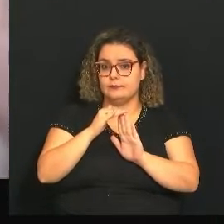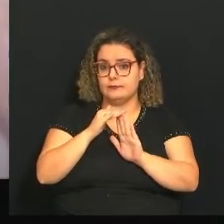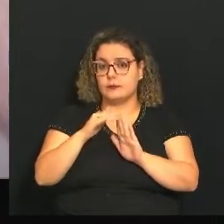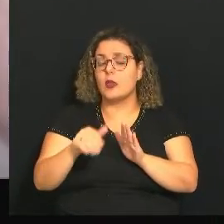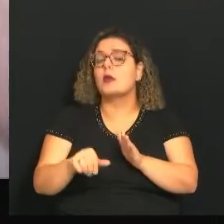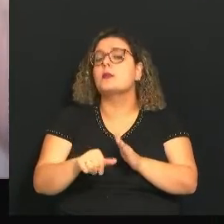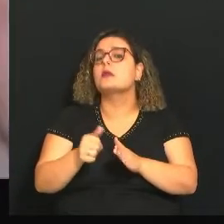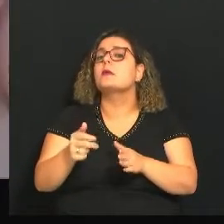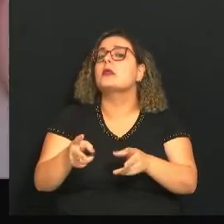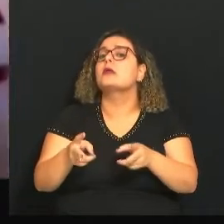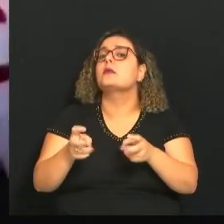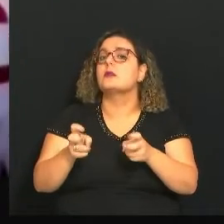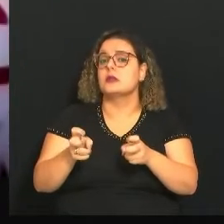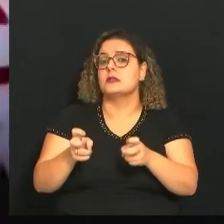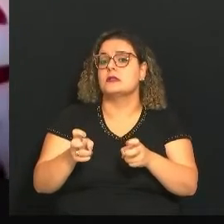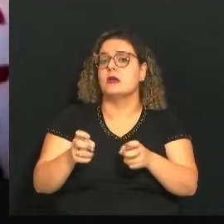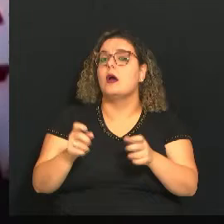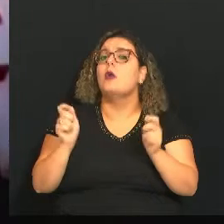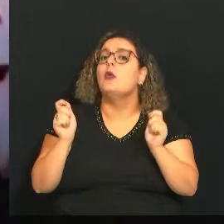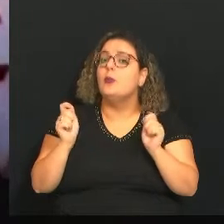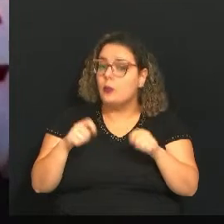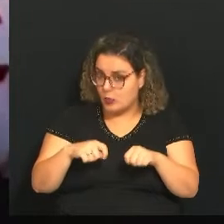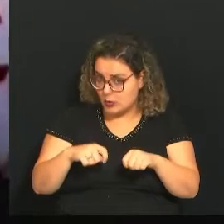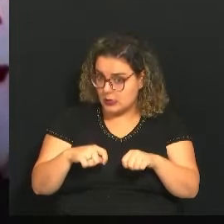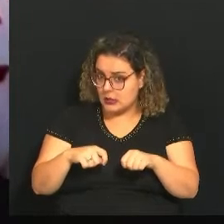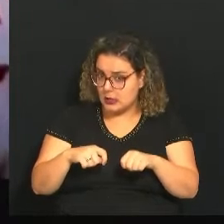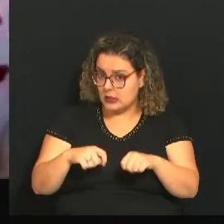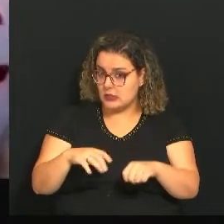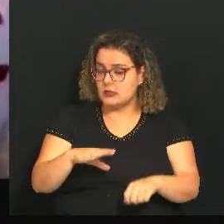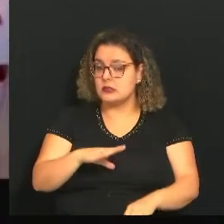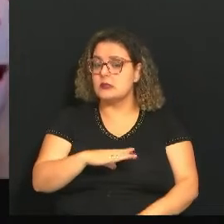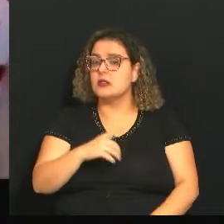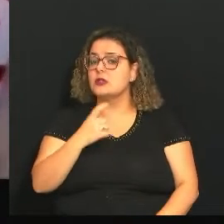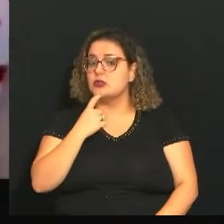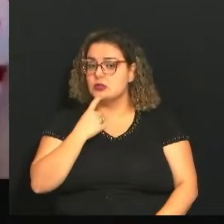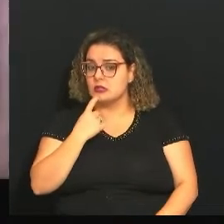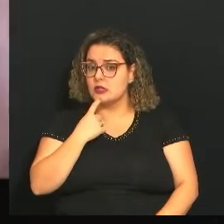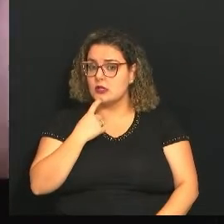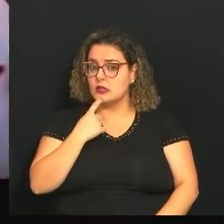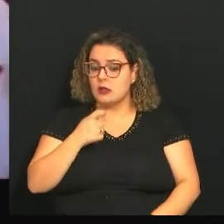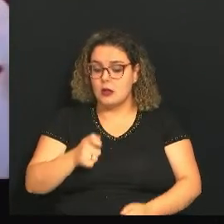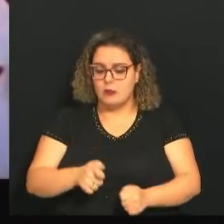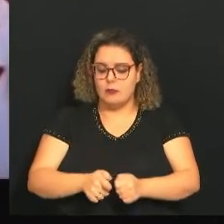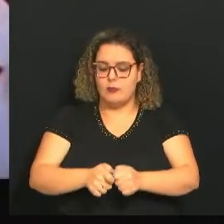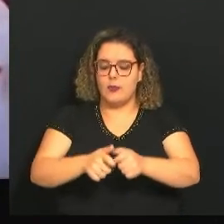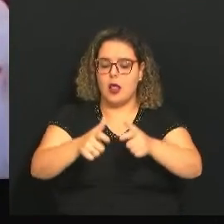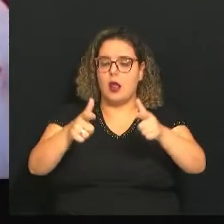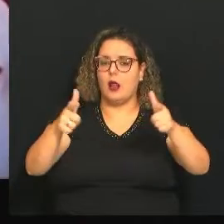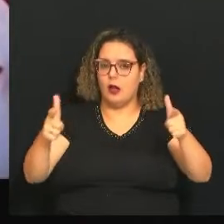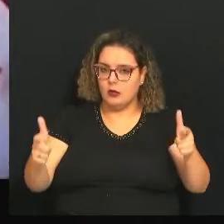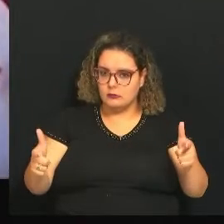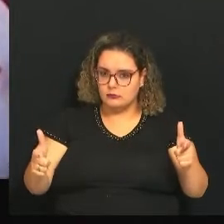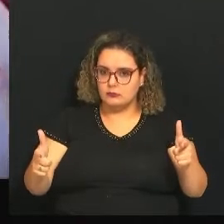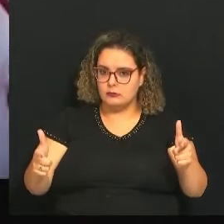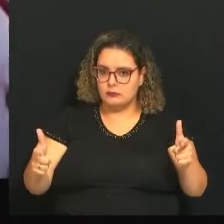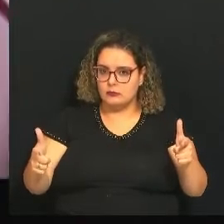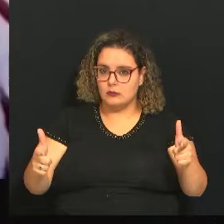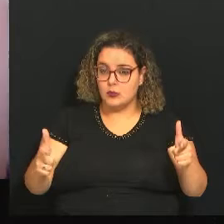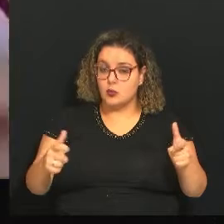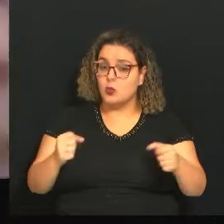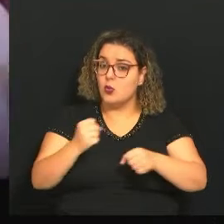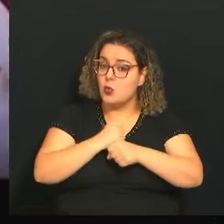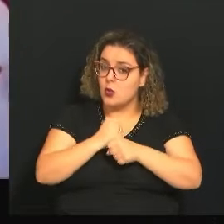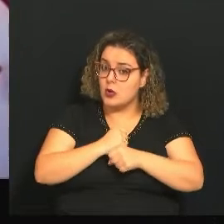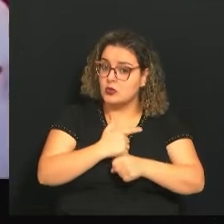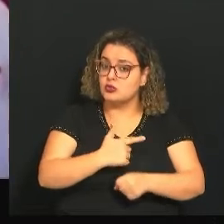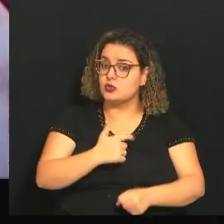vê a potência que essa cidade de Campinas tem um crescimento tão extraordinário em 2021. A gente sabe